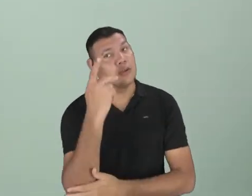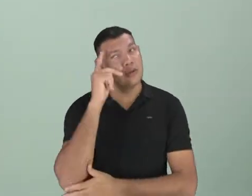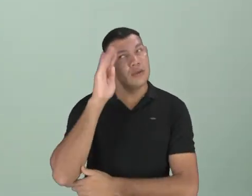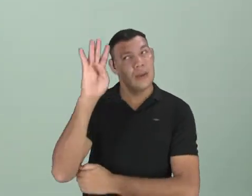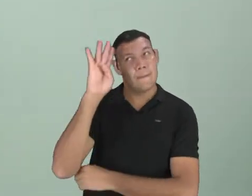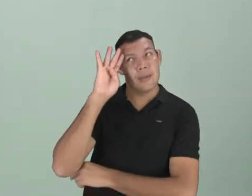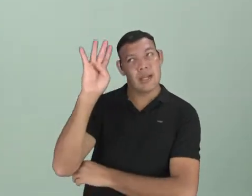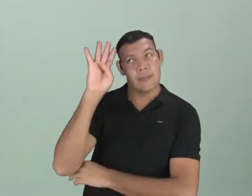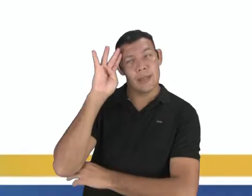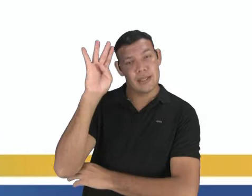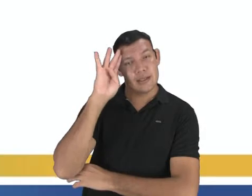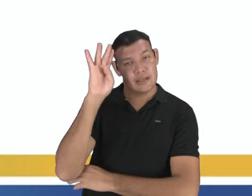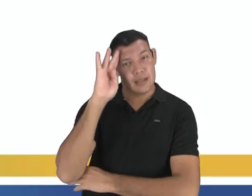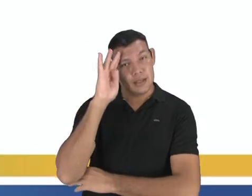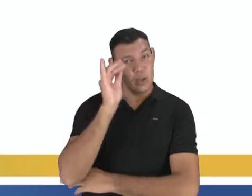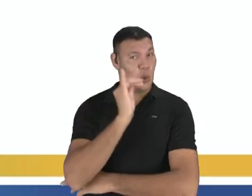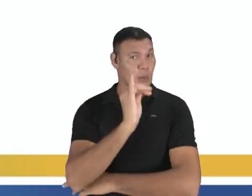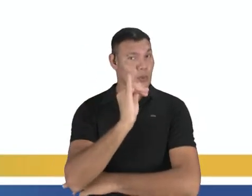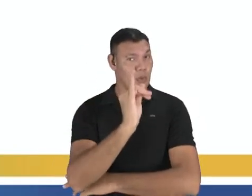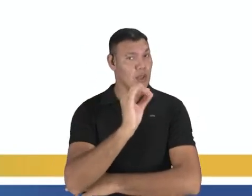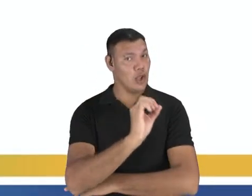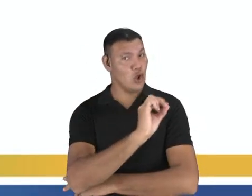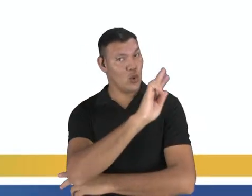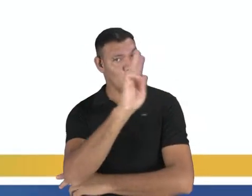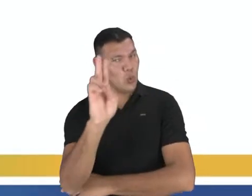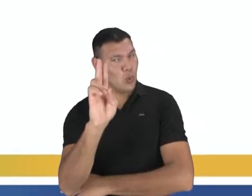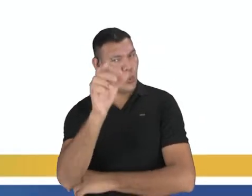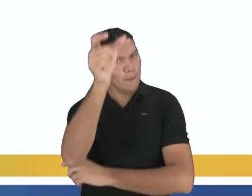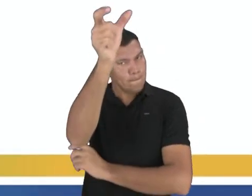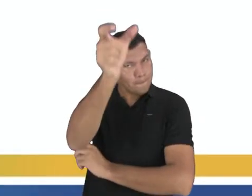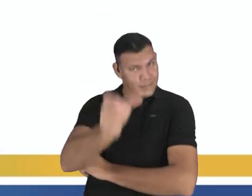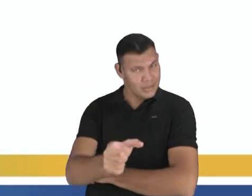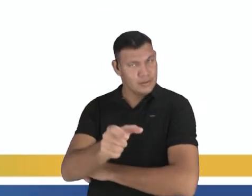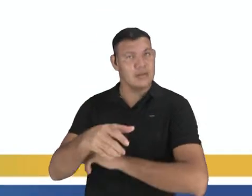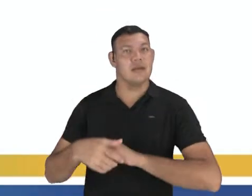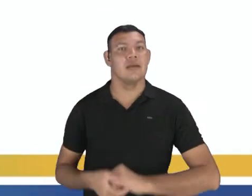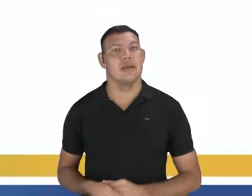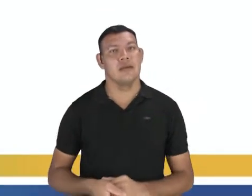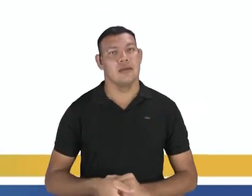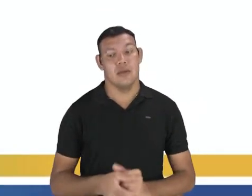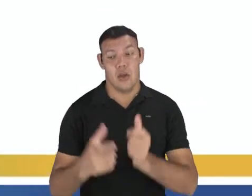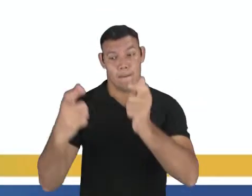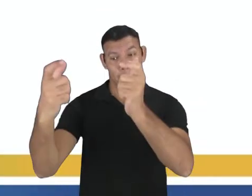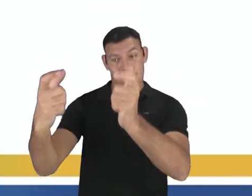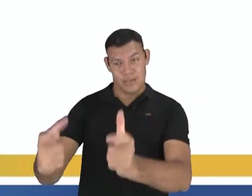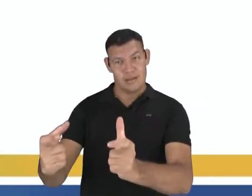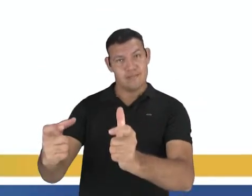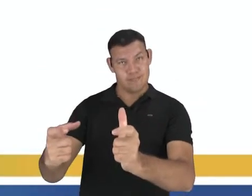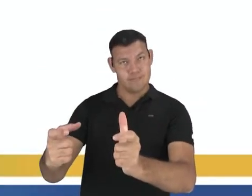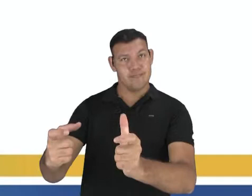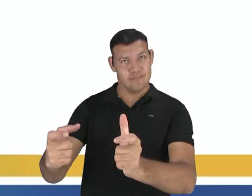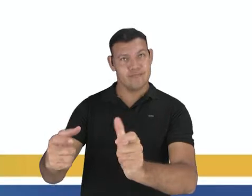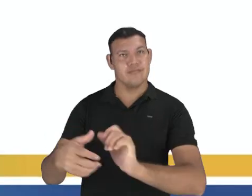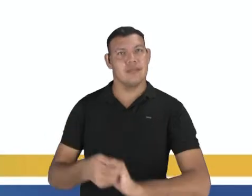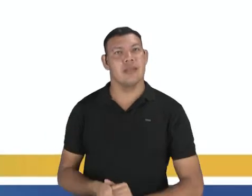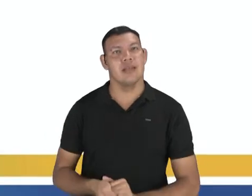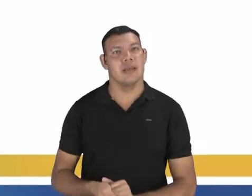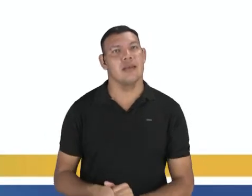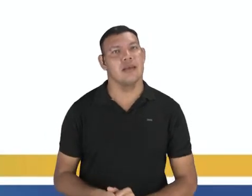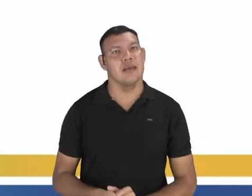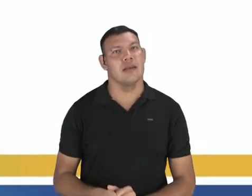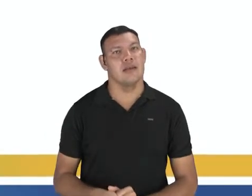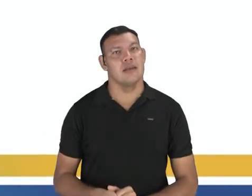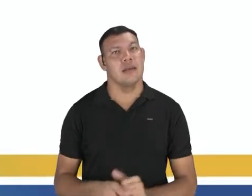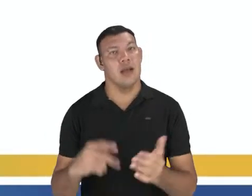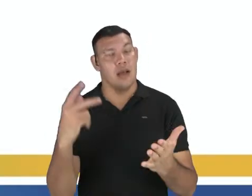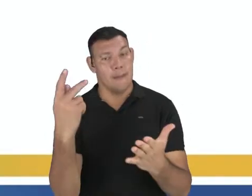do personagem. E o nosso espaço é onde os eventos acontecem, geralmente descritos no